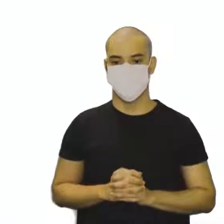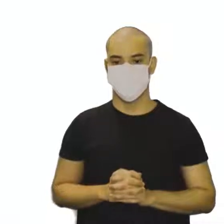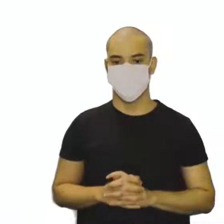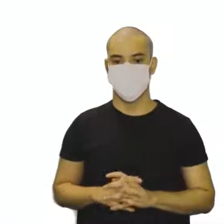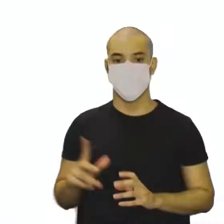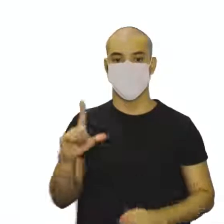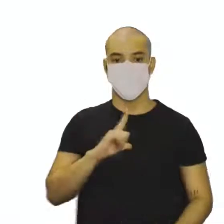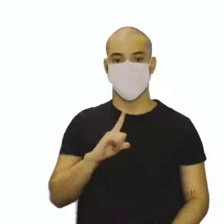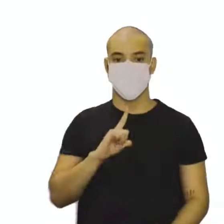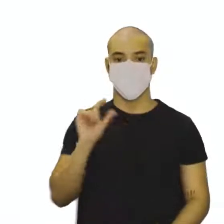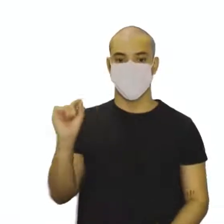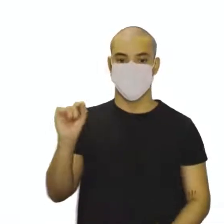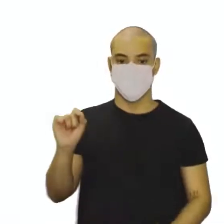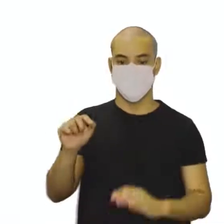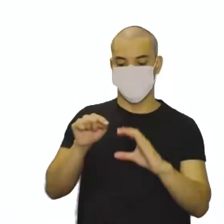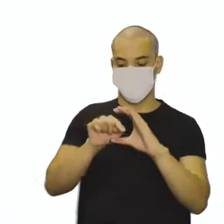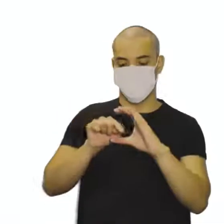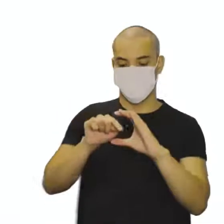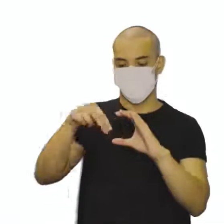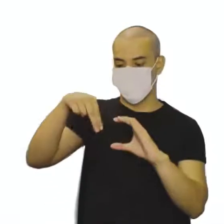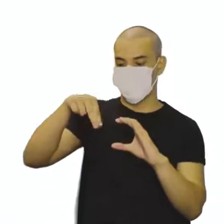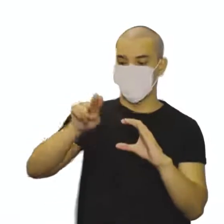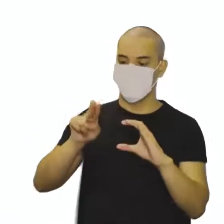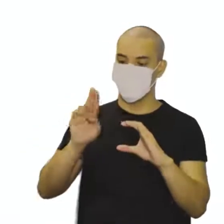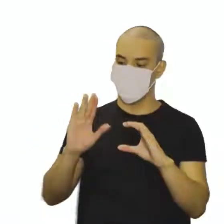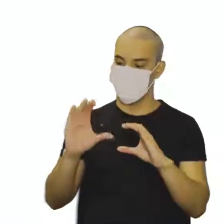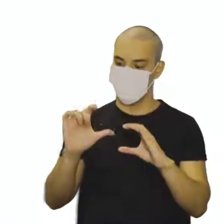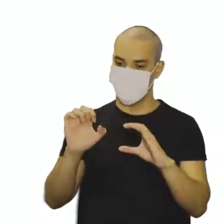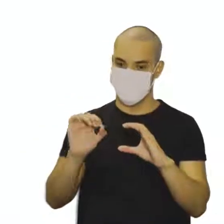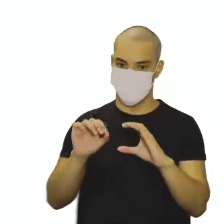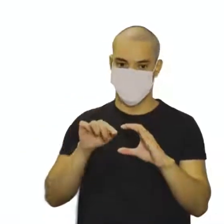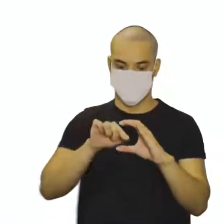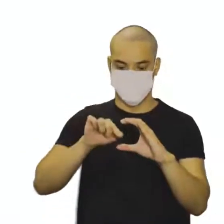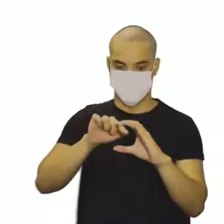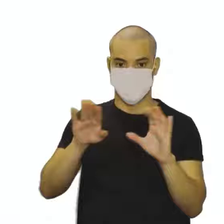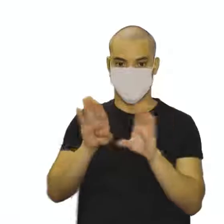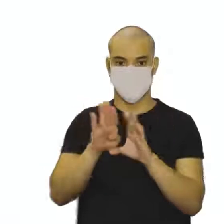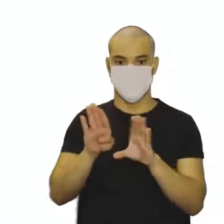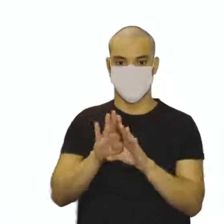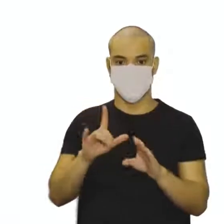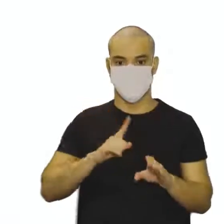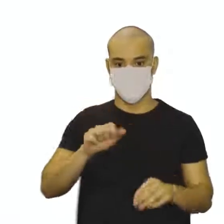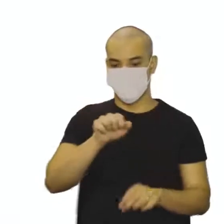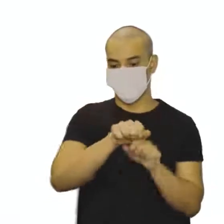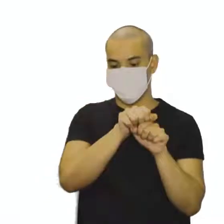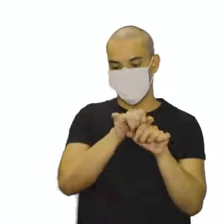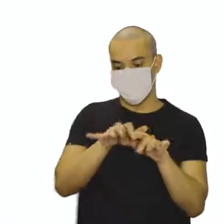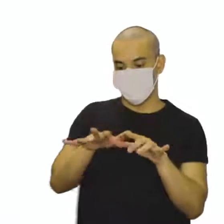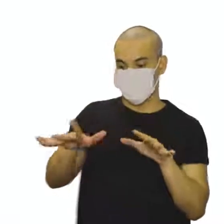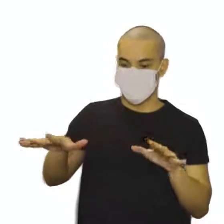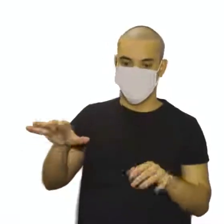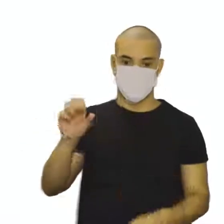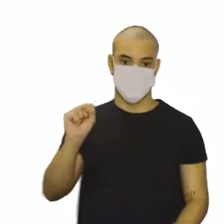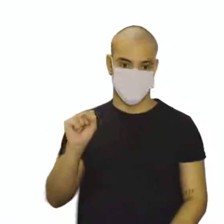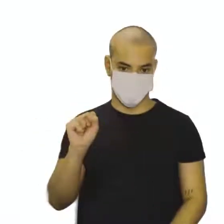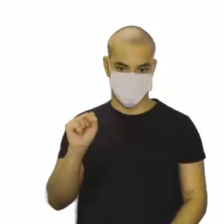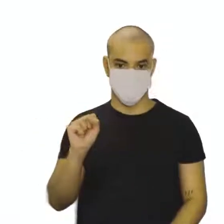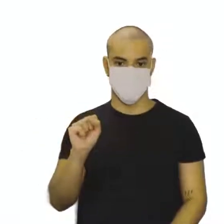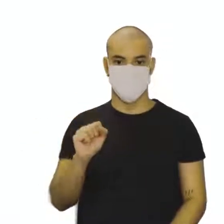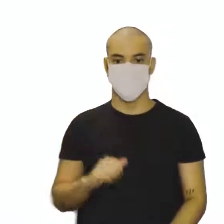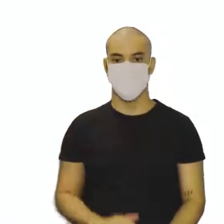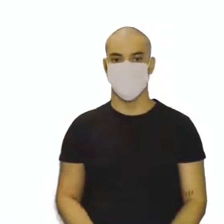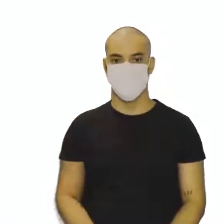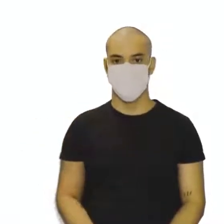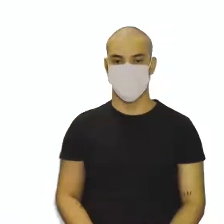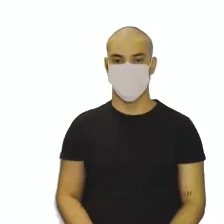nós temos o núcleo, ok? E aqui nós temos a área de seção transversal, tá, pessoal?